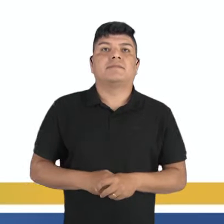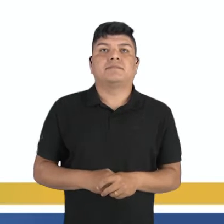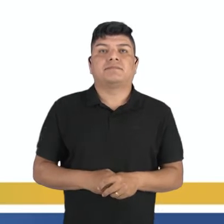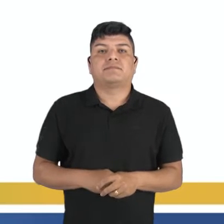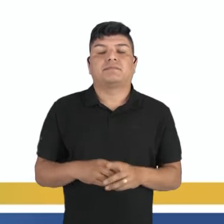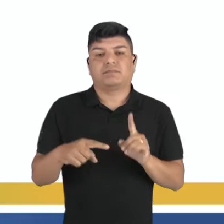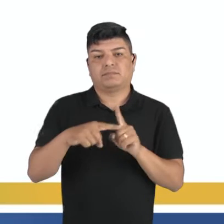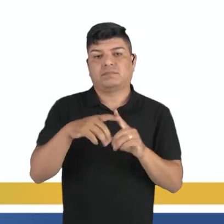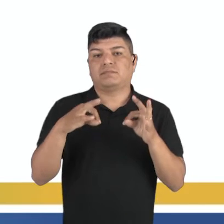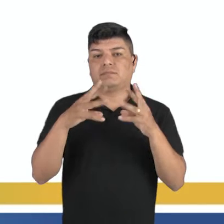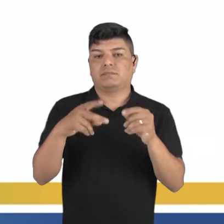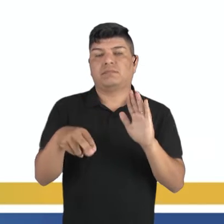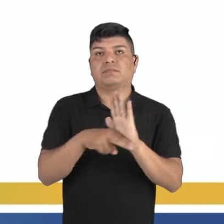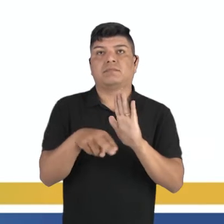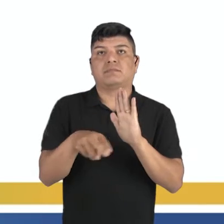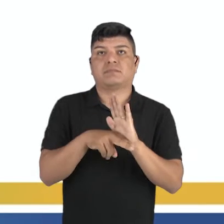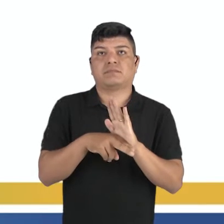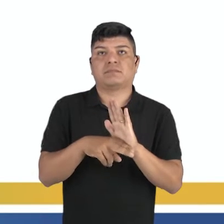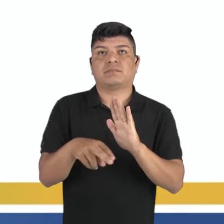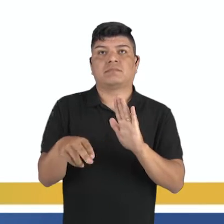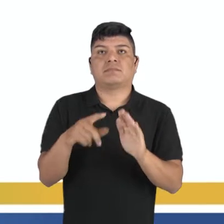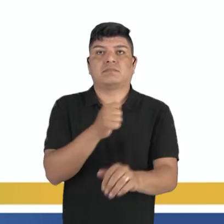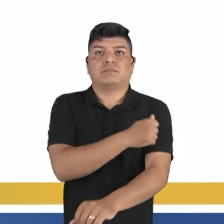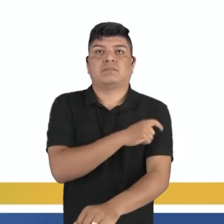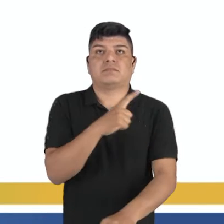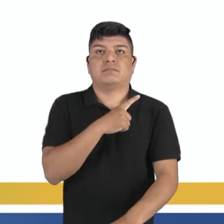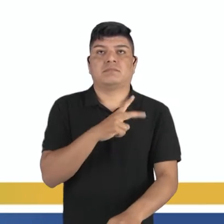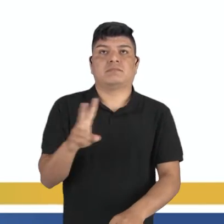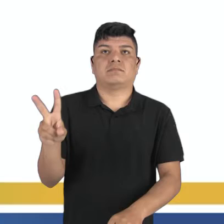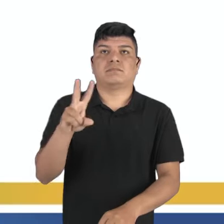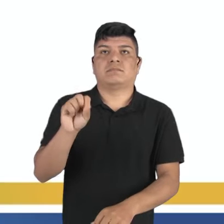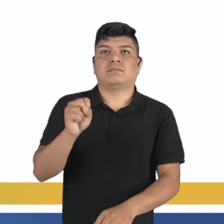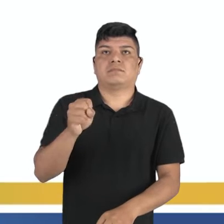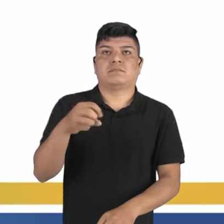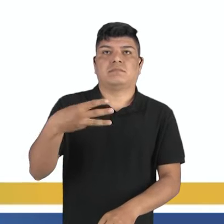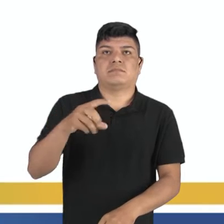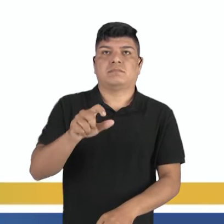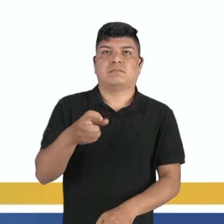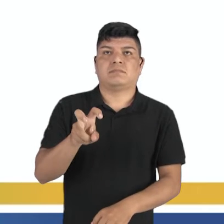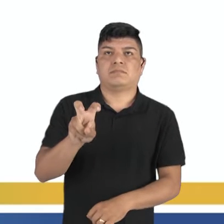Então, somando todas as notas desse aluno, nós temos um valor de